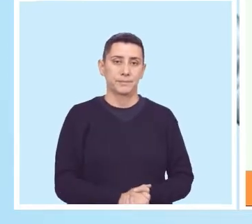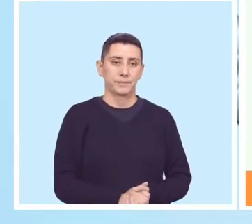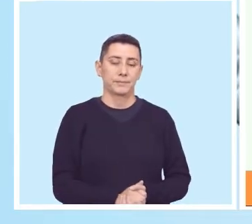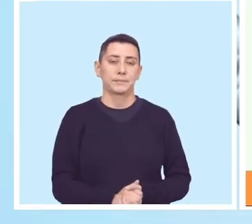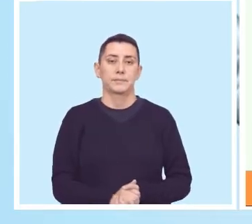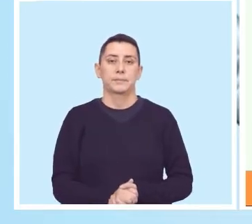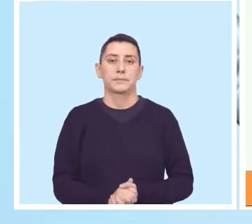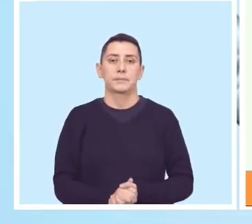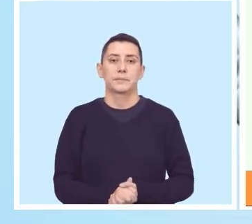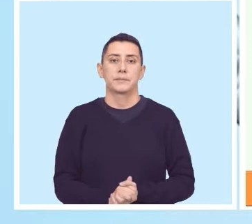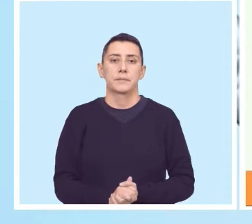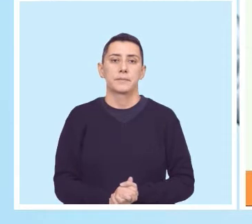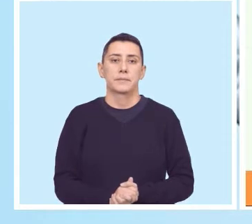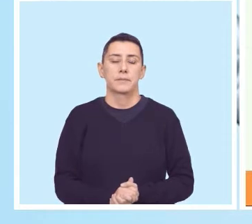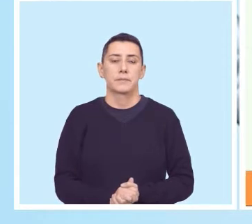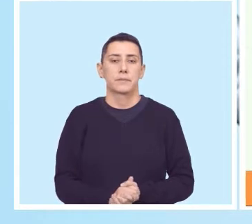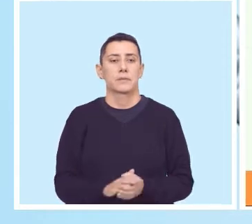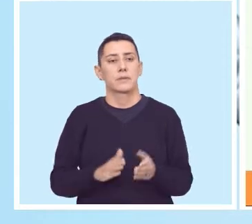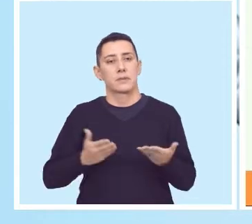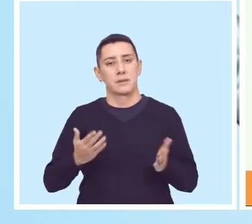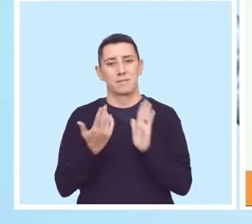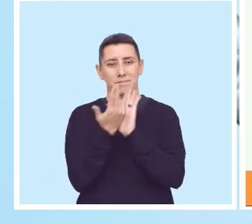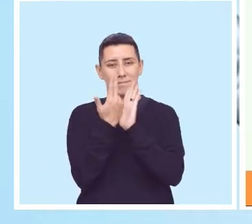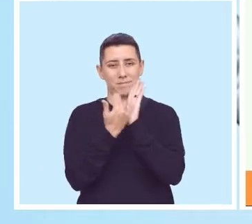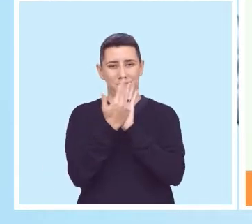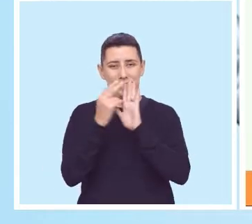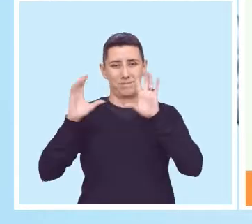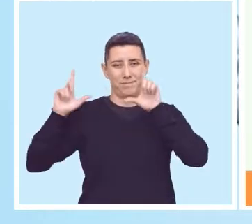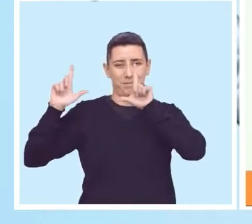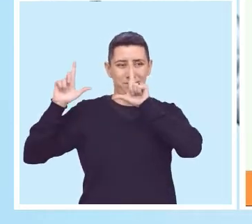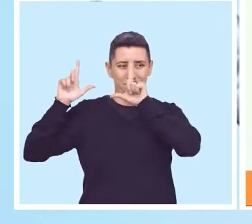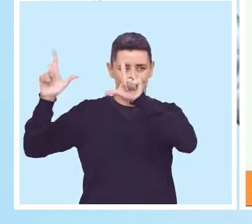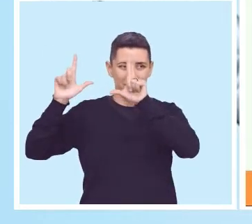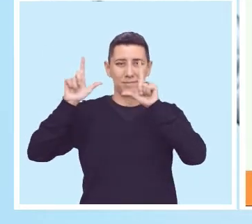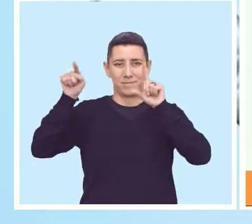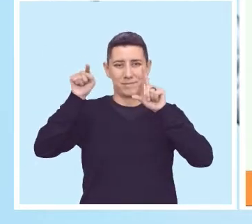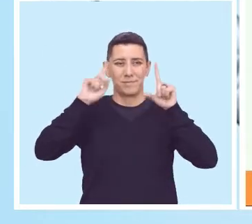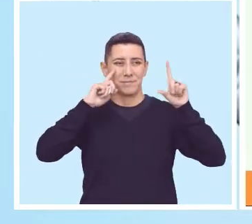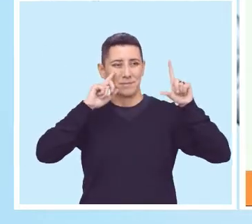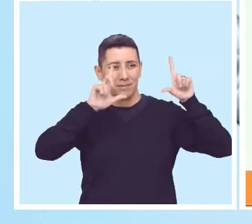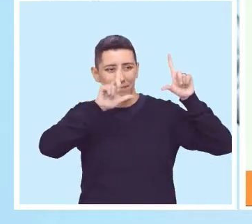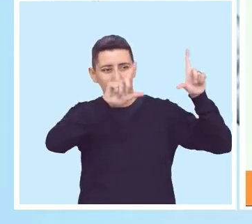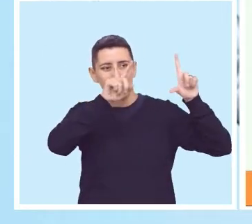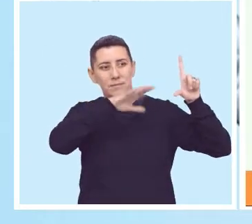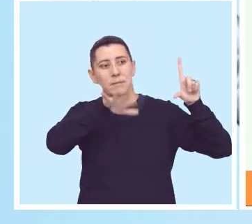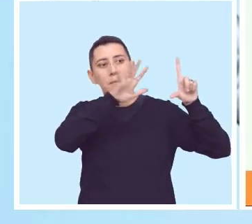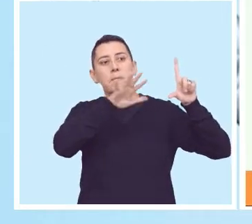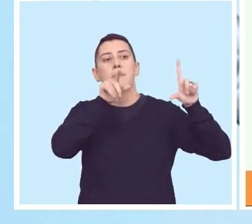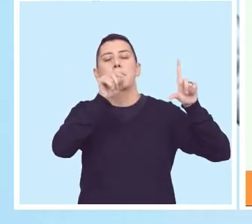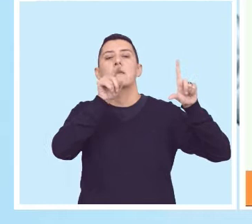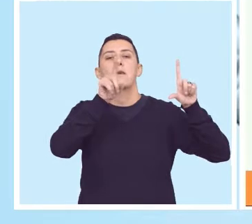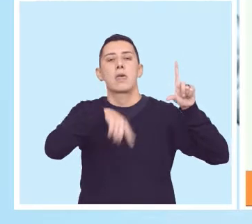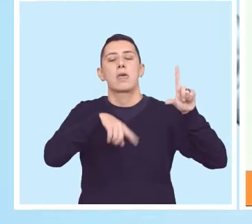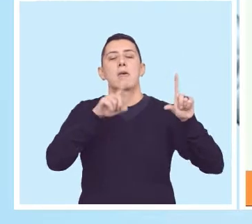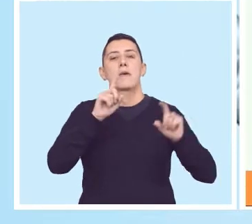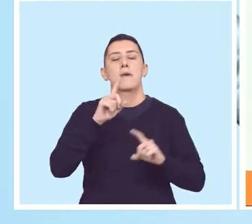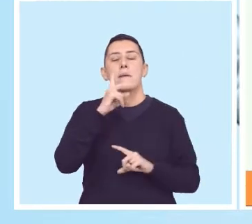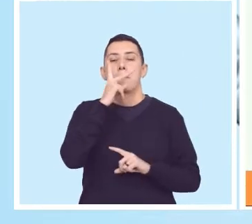então, essa figura, eu fiz questão de colocar aqui na nossa apresentação, talvez tenha sido a versão